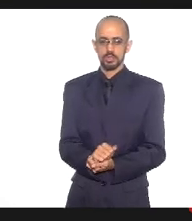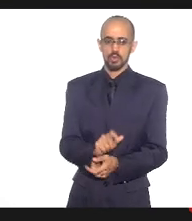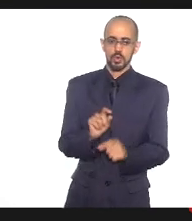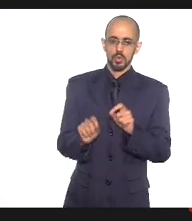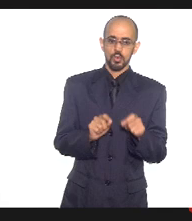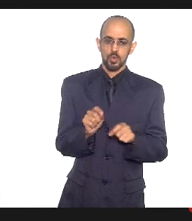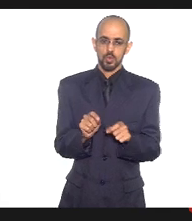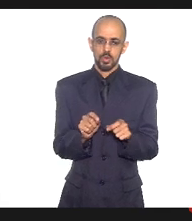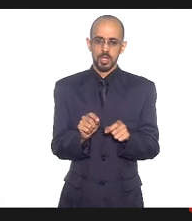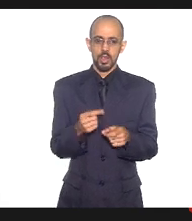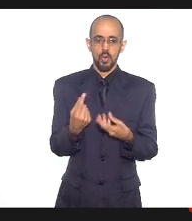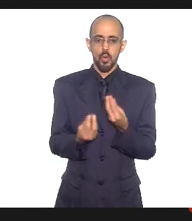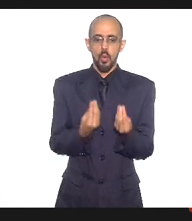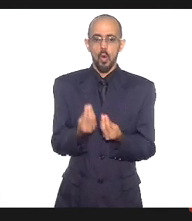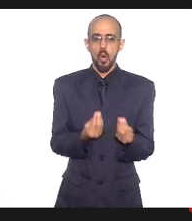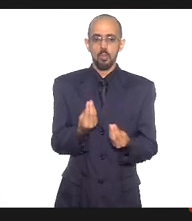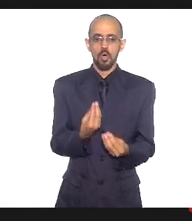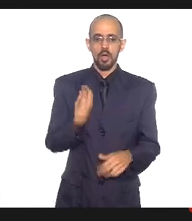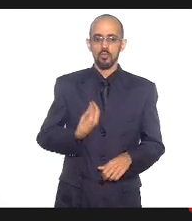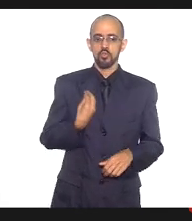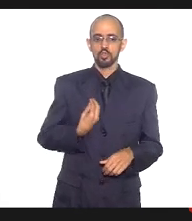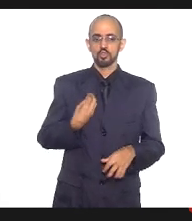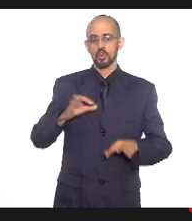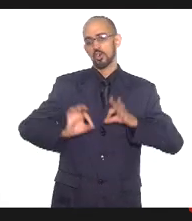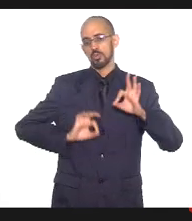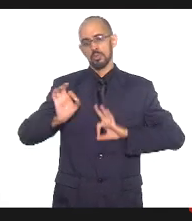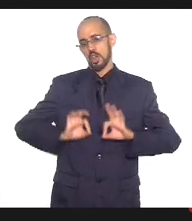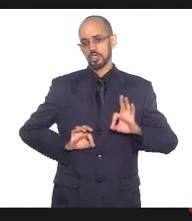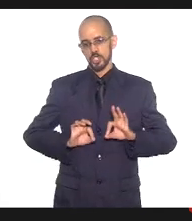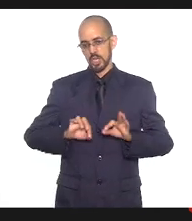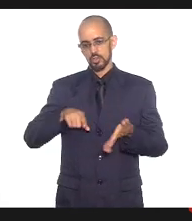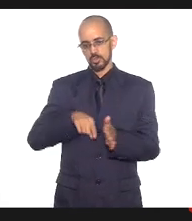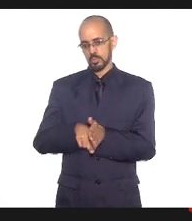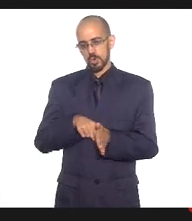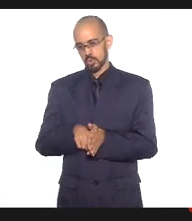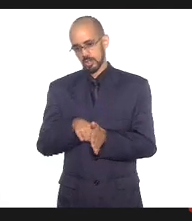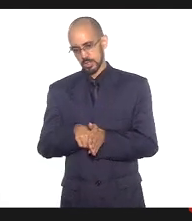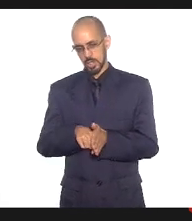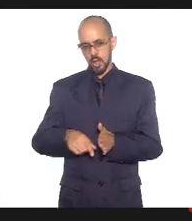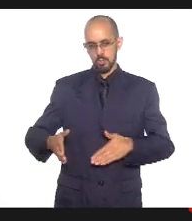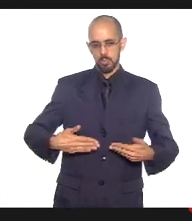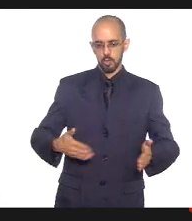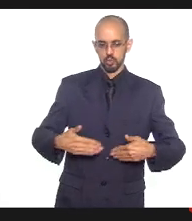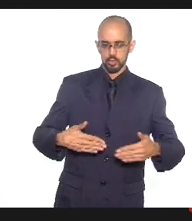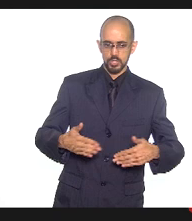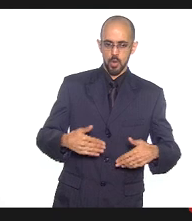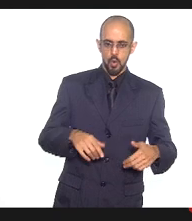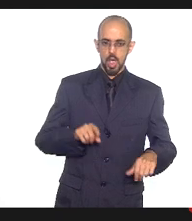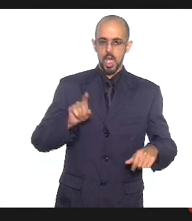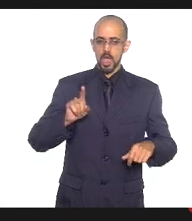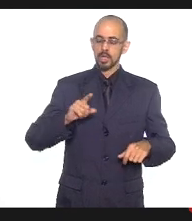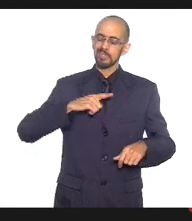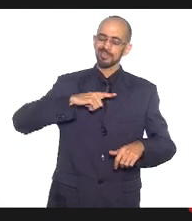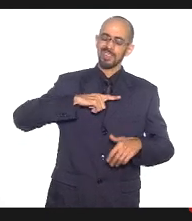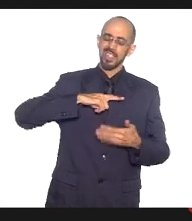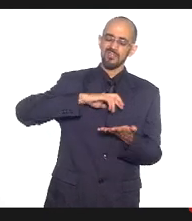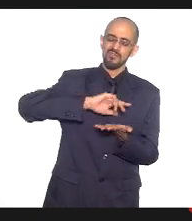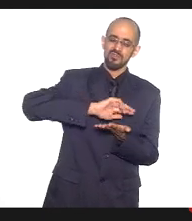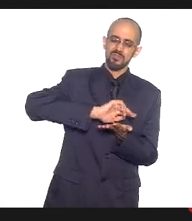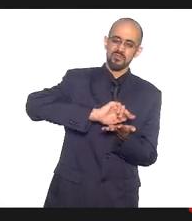vida de um projeto. É um projeto de exploração e produção que passa por